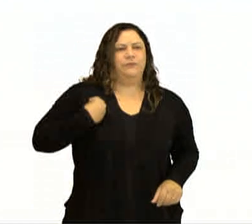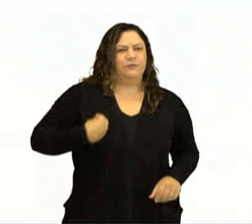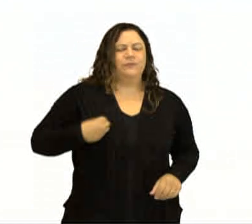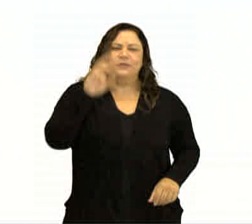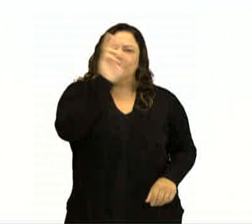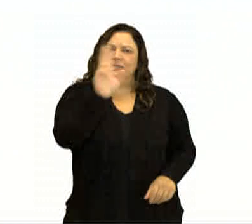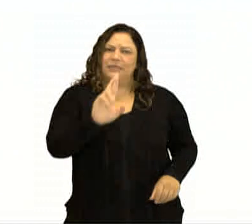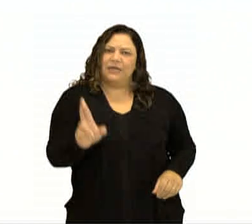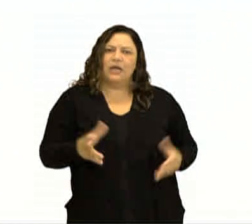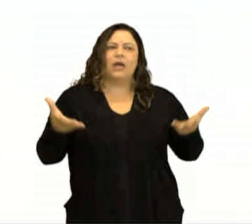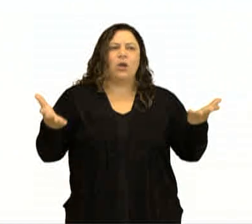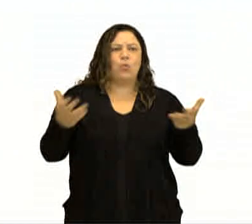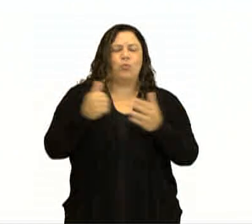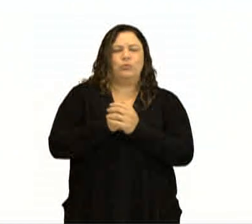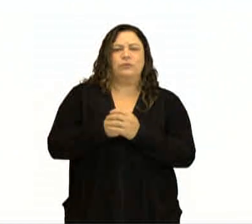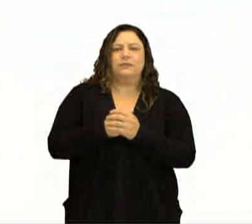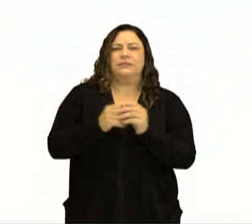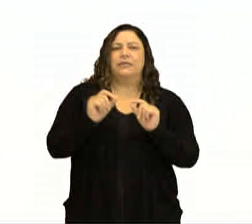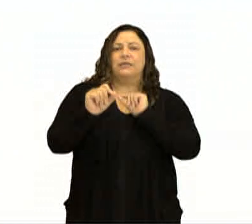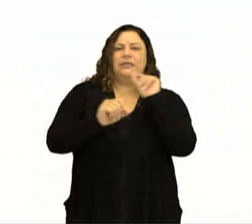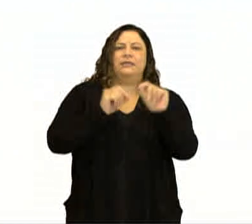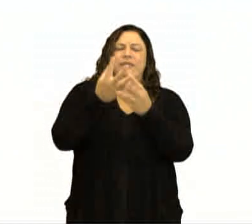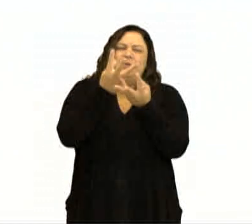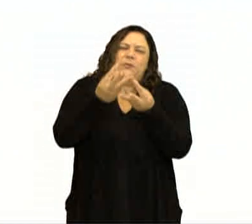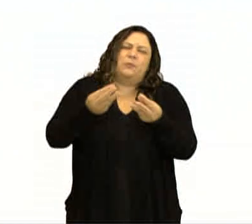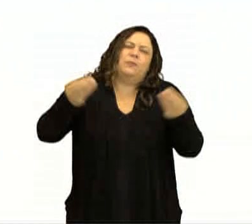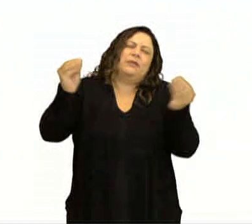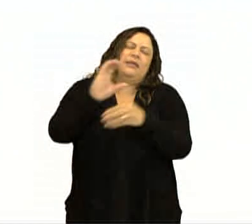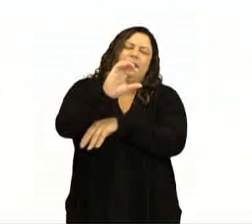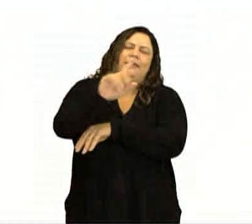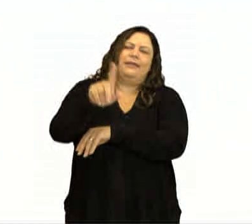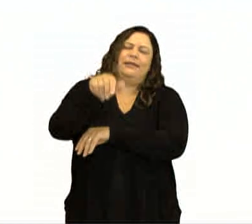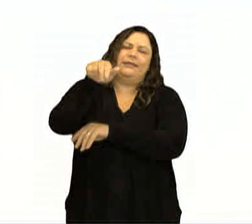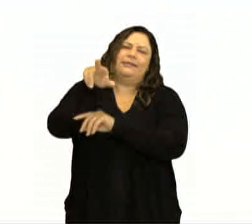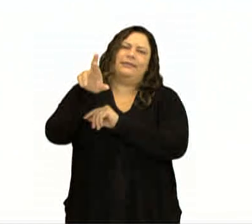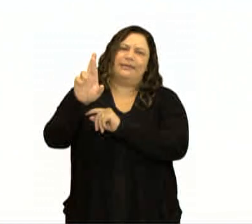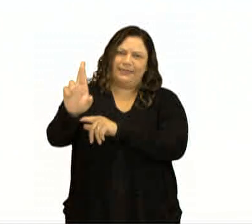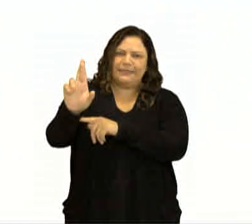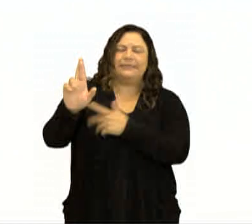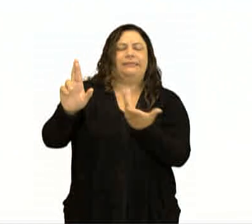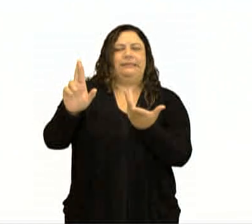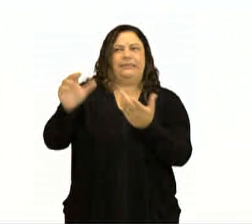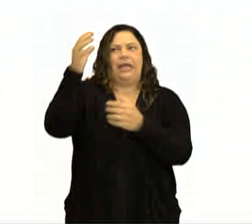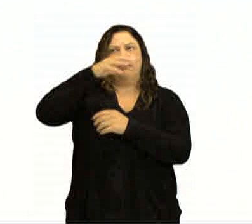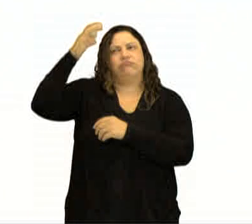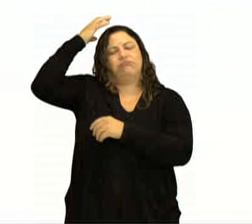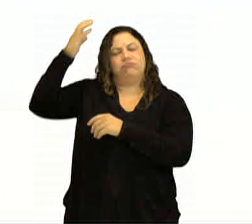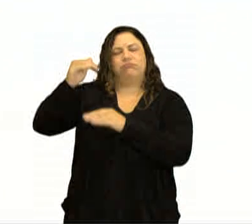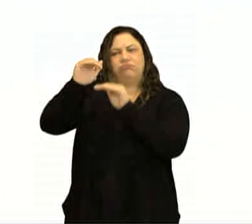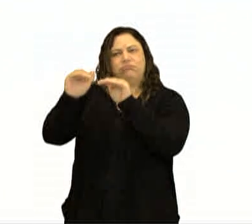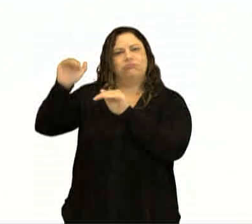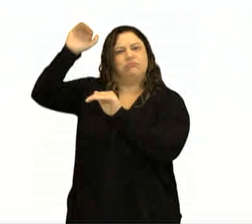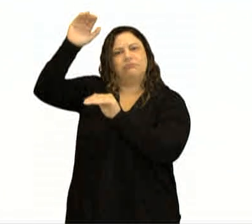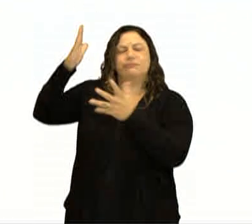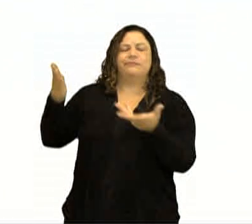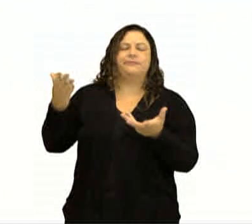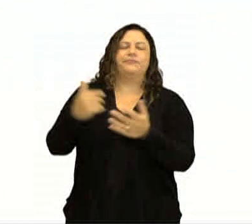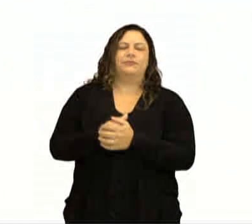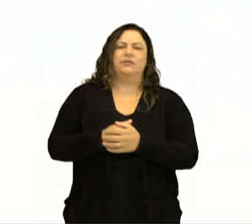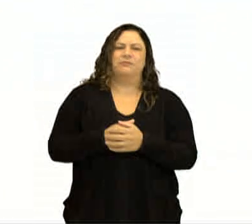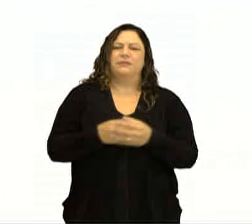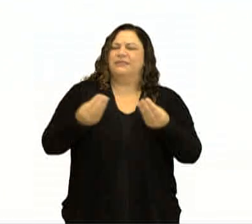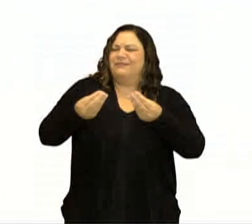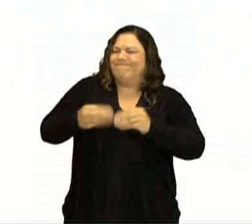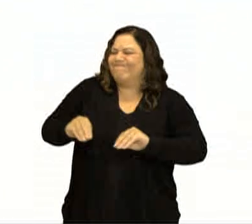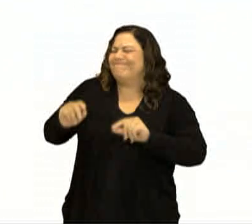russa e esse excesso de privilégios dos czares e da nobreza russa levaram a uma crescente